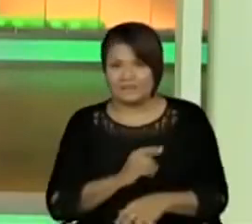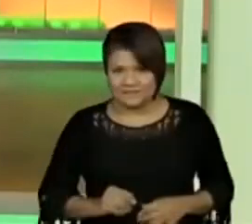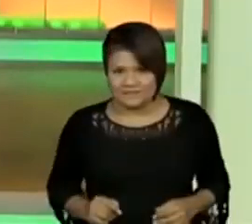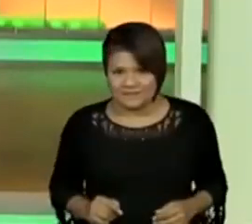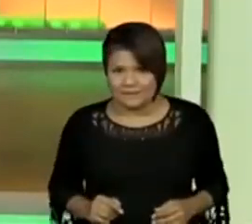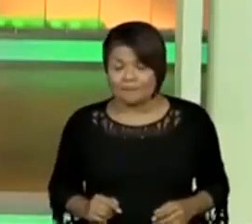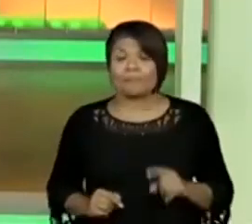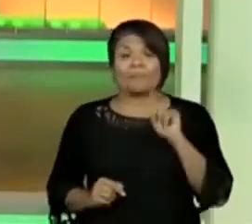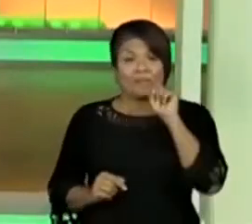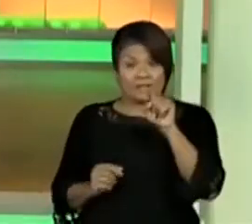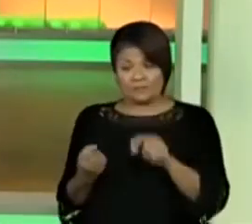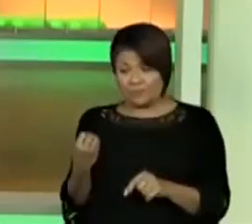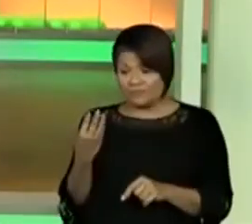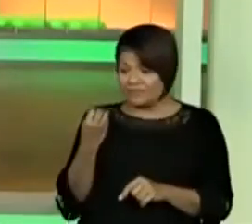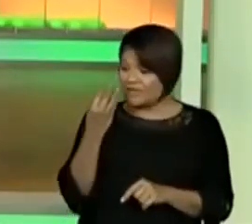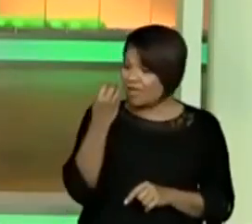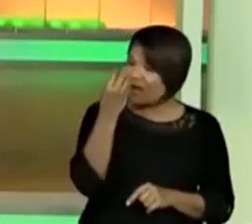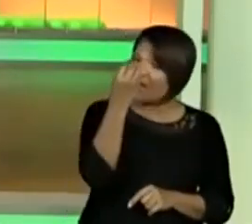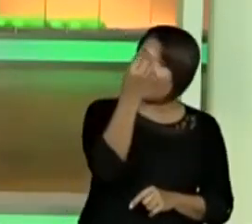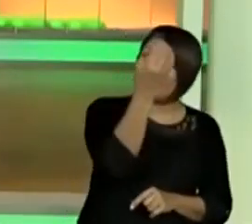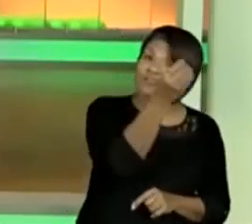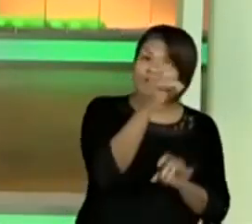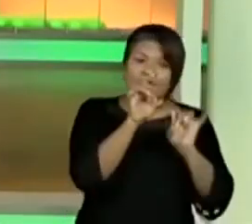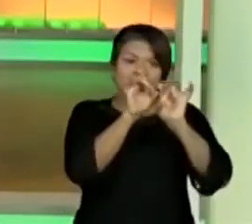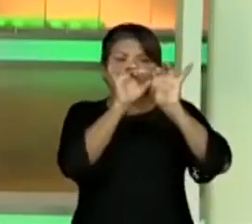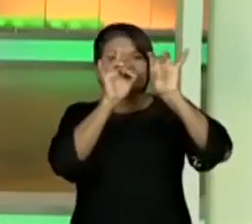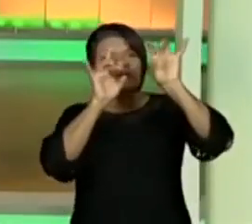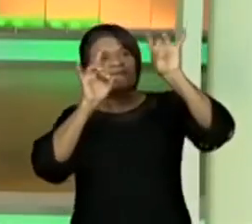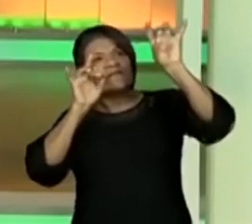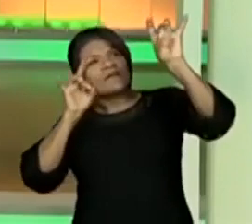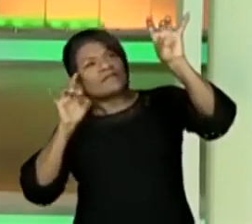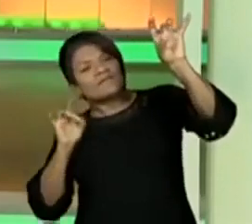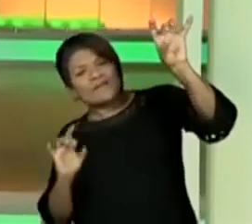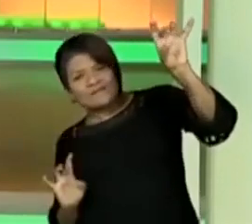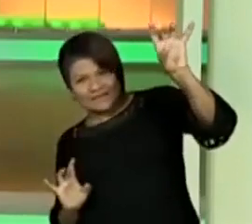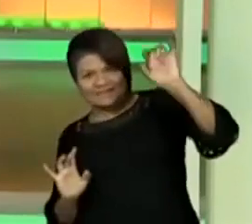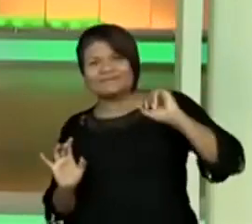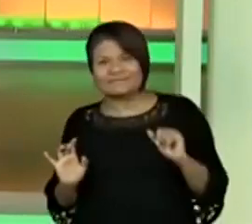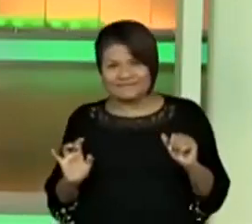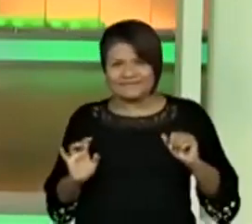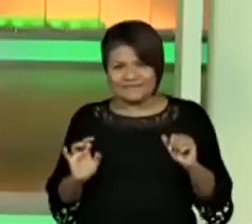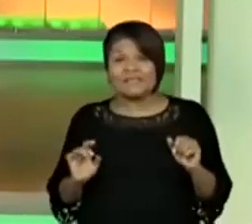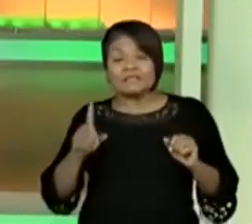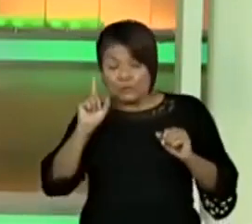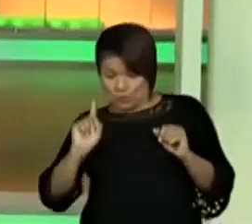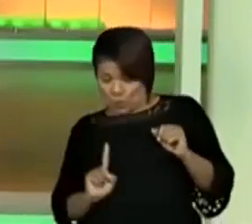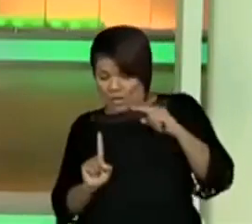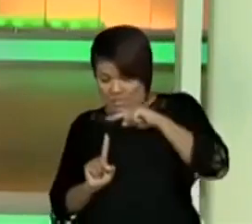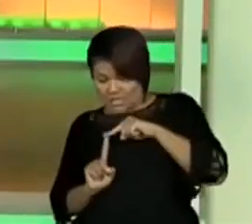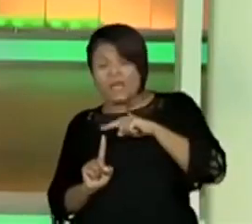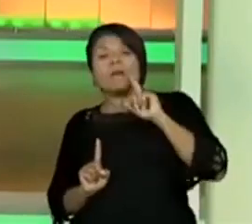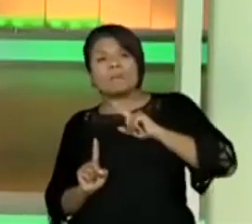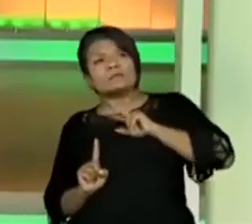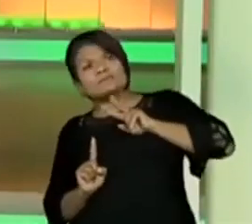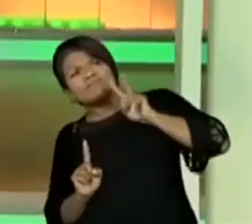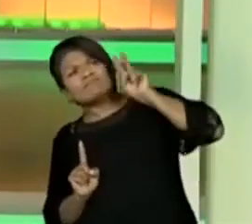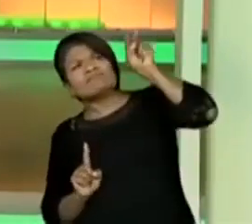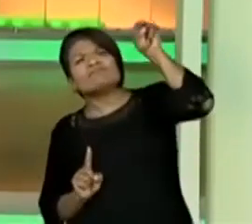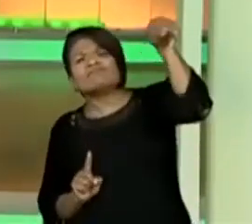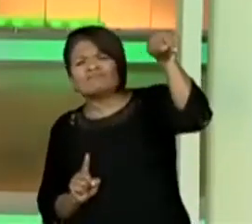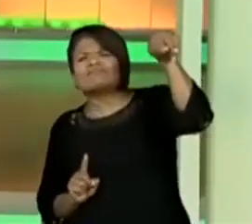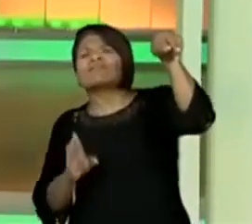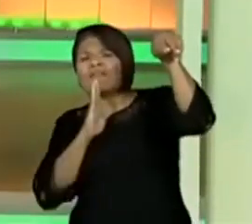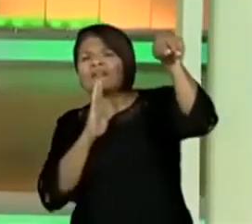é uma viagem virtual. Quando eu olho lá o começo, eu consigo entender que eu tenho essa possibilidade. E aí eu pergunto